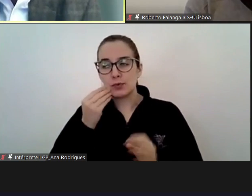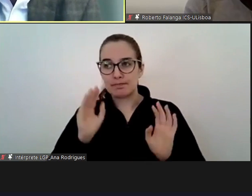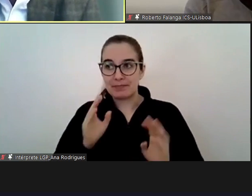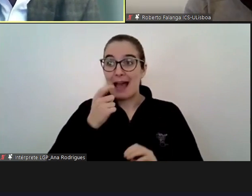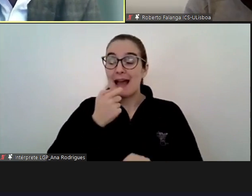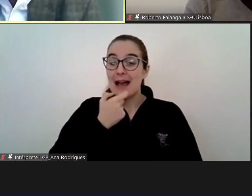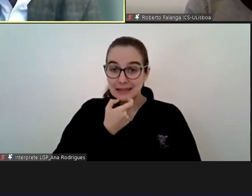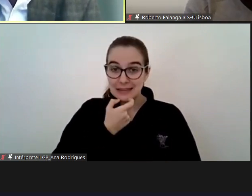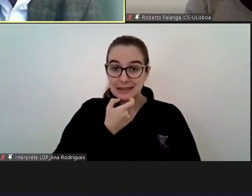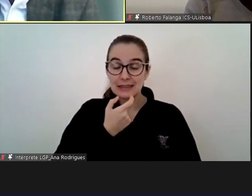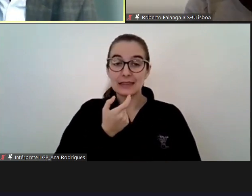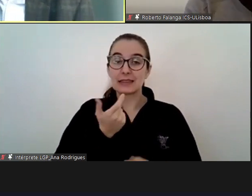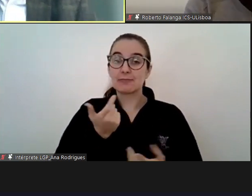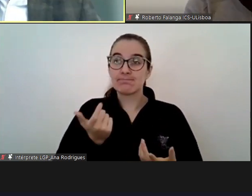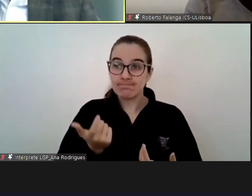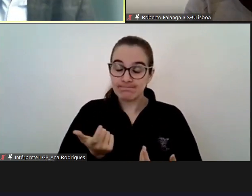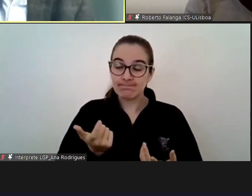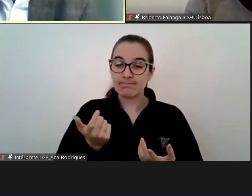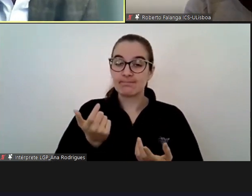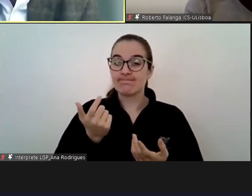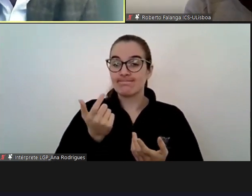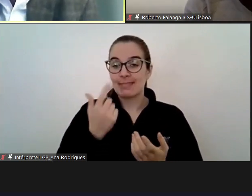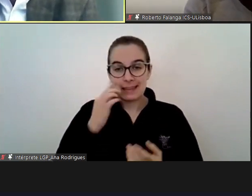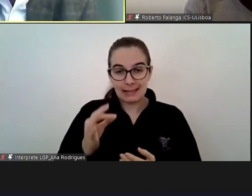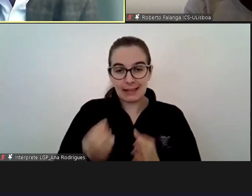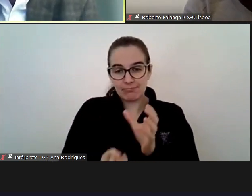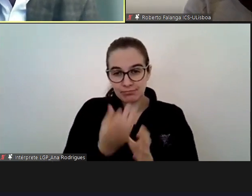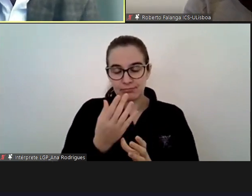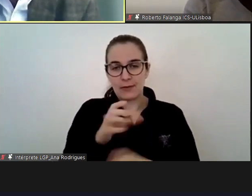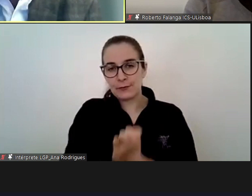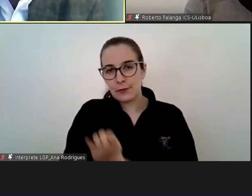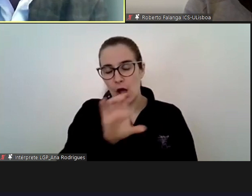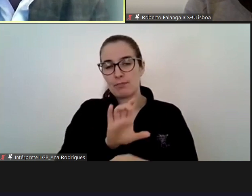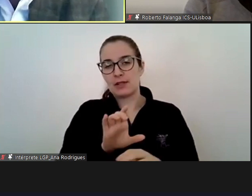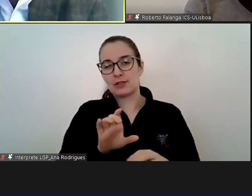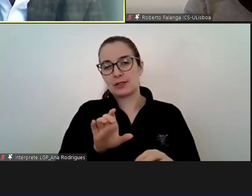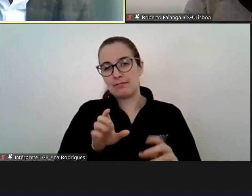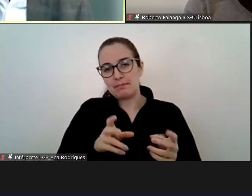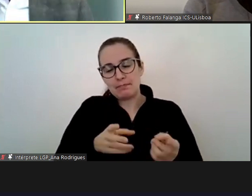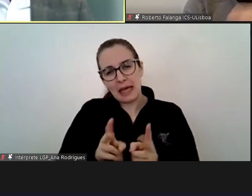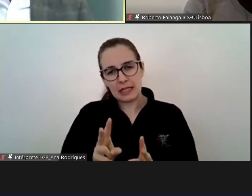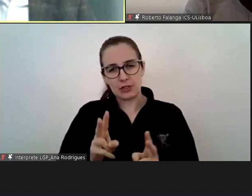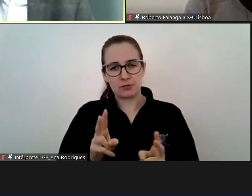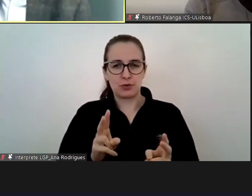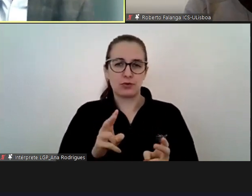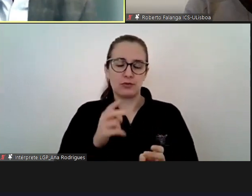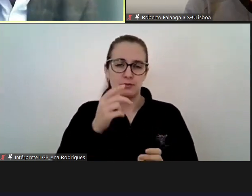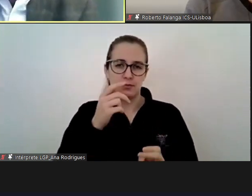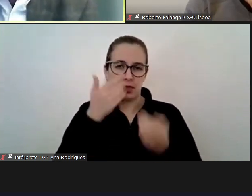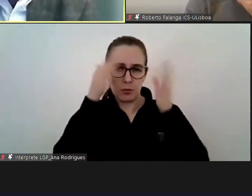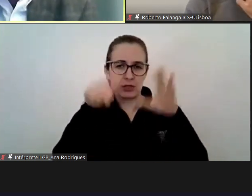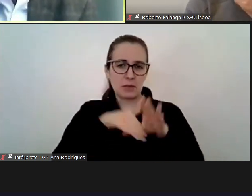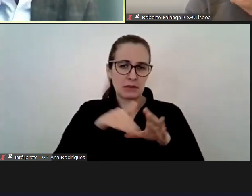Precisamente que mecanismos de democracia participativa possam eventualmente reconduzir